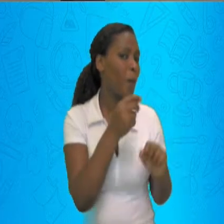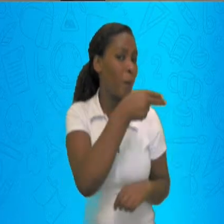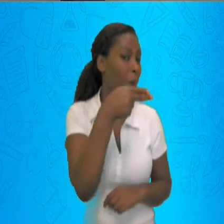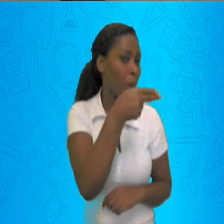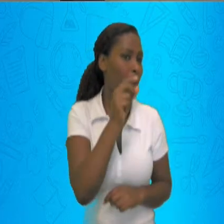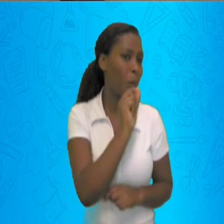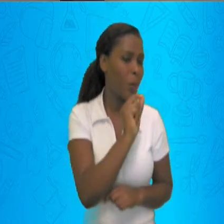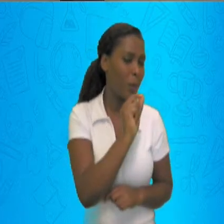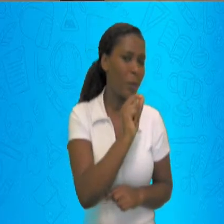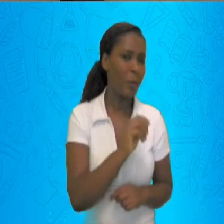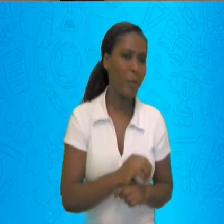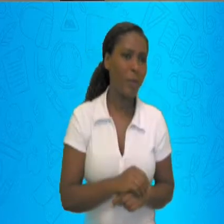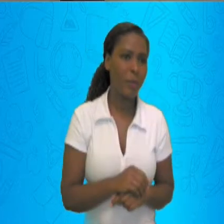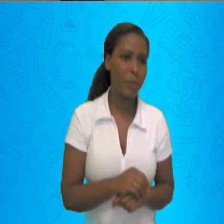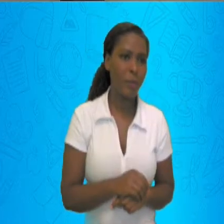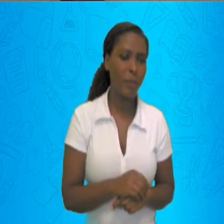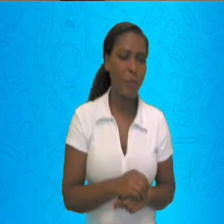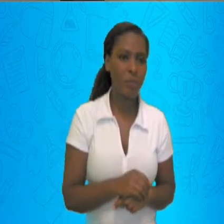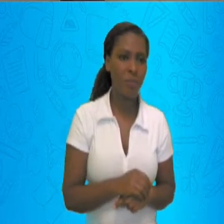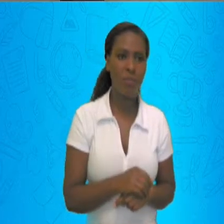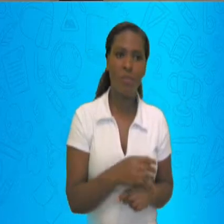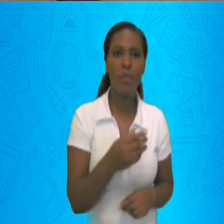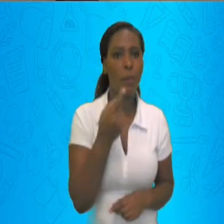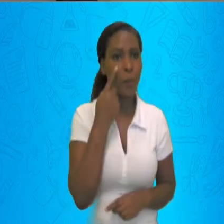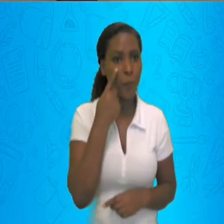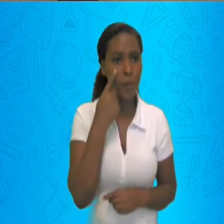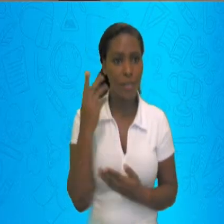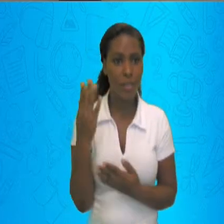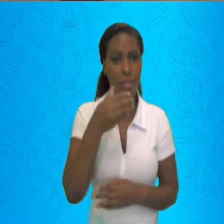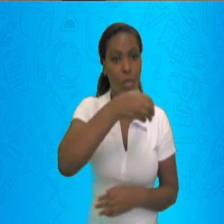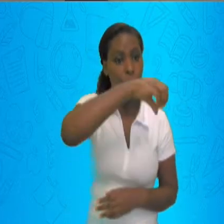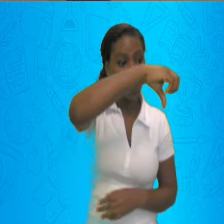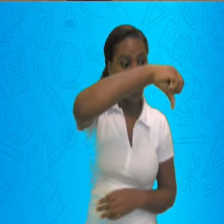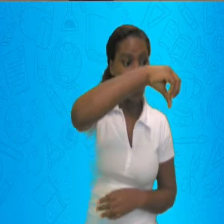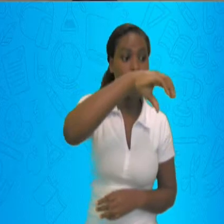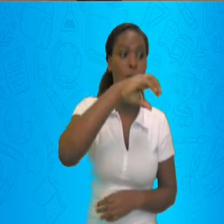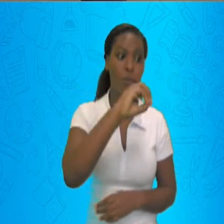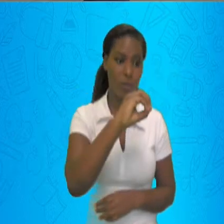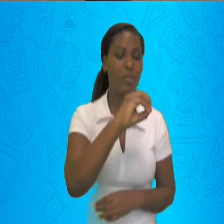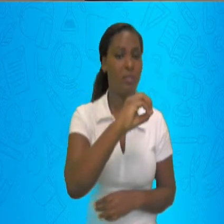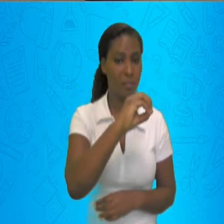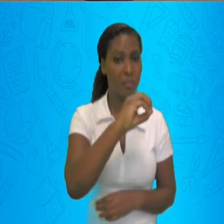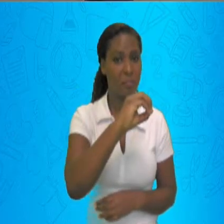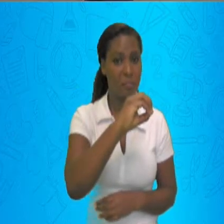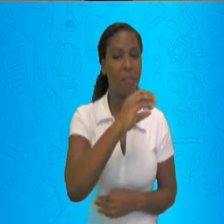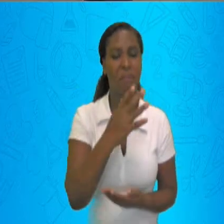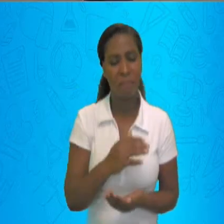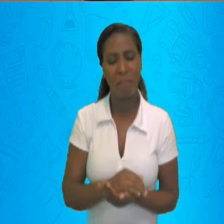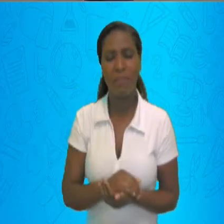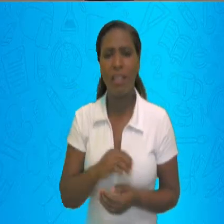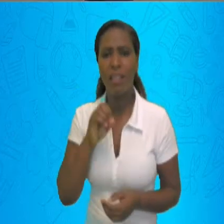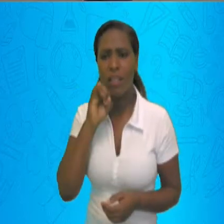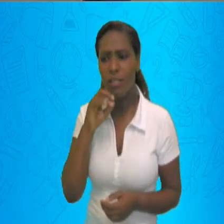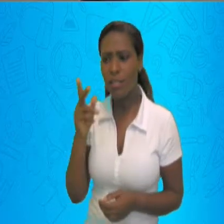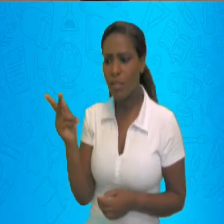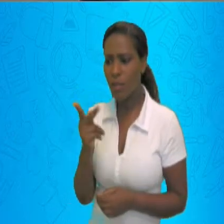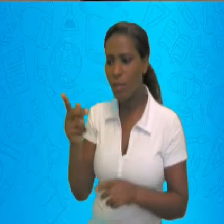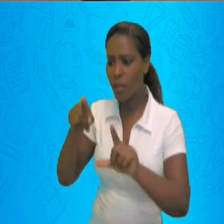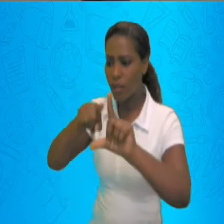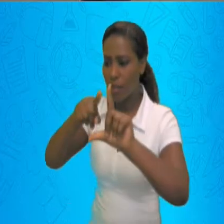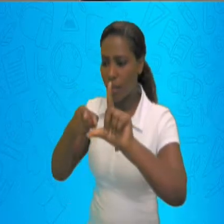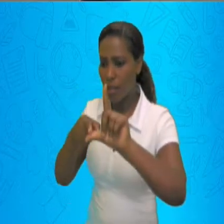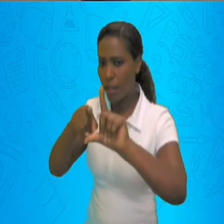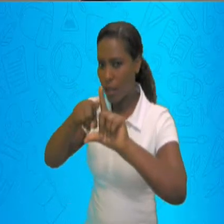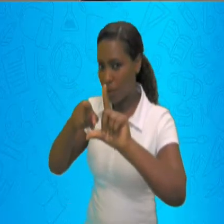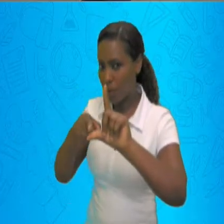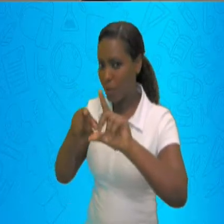10, 7, 9. Deu 90. Então, se esses dois ângulos somados aqui, ó, se